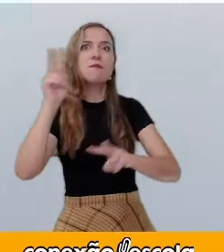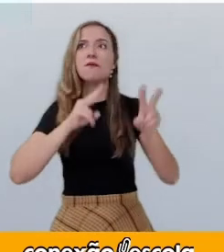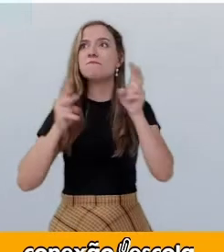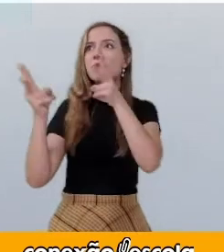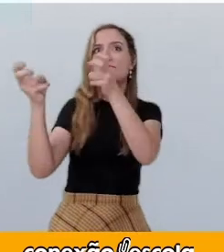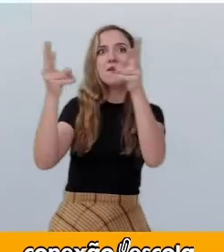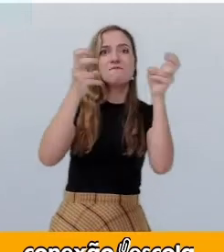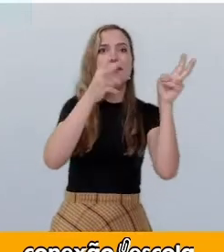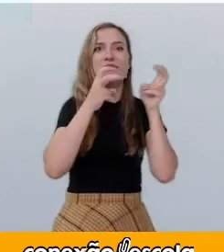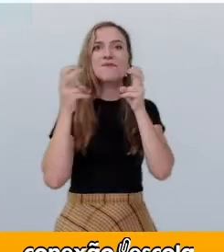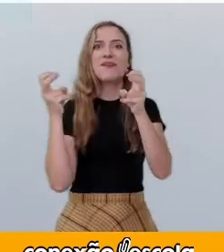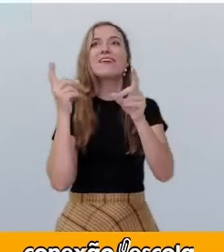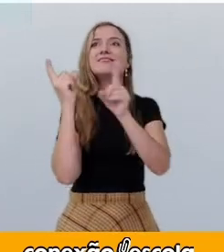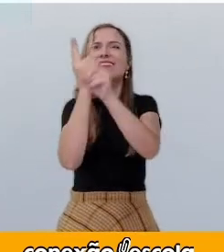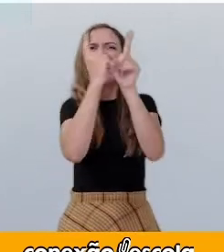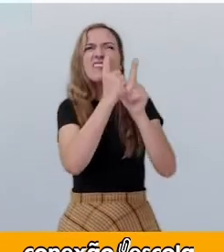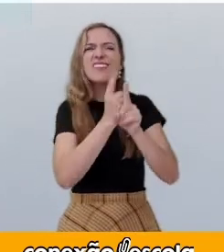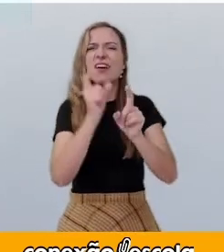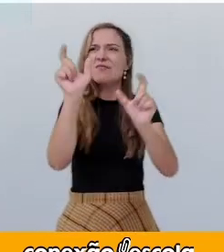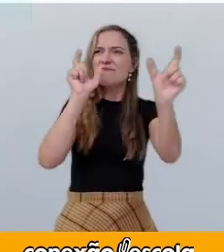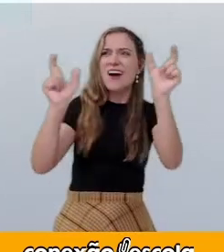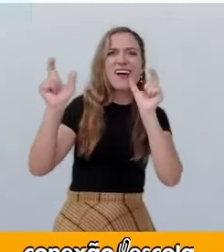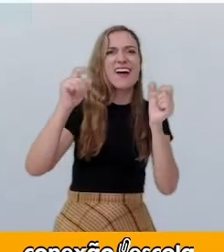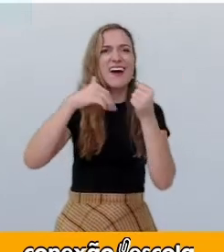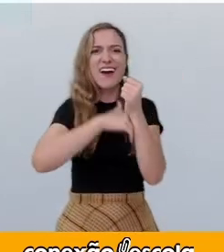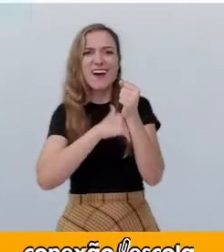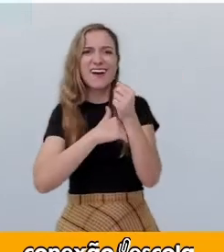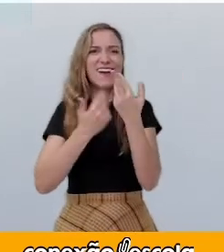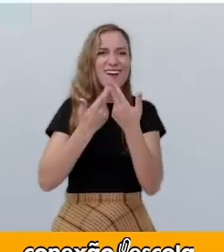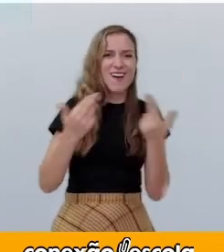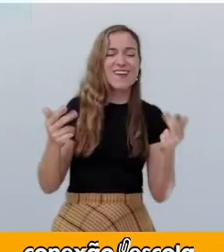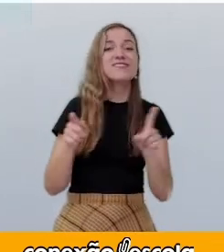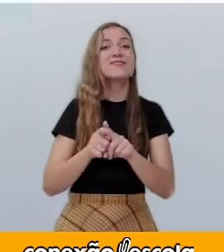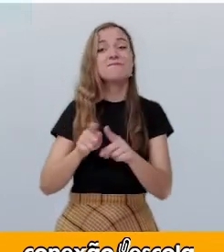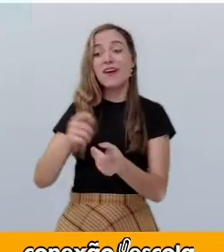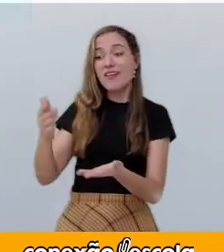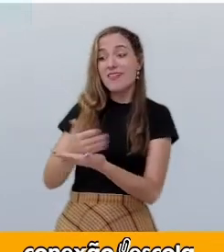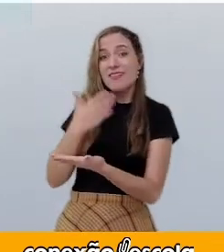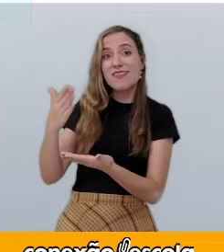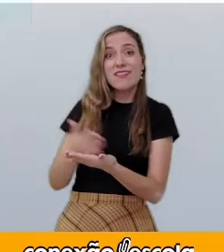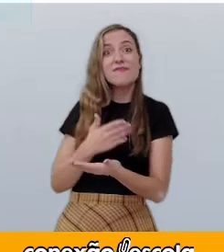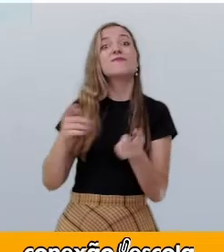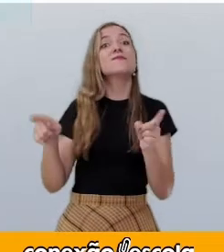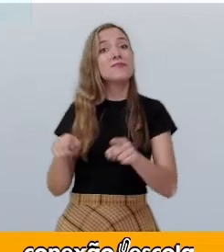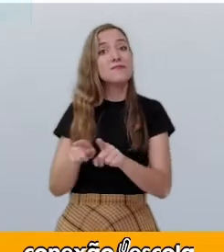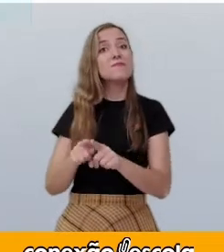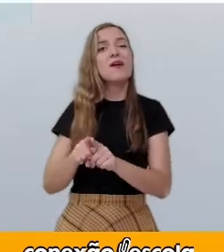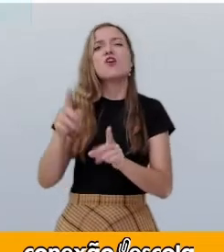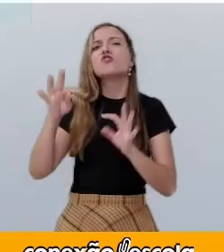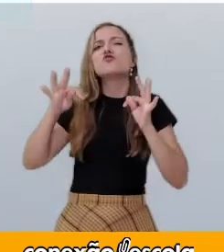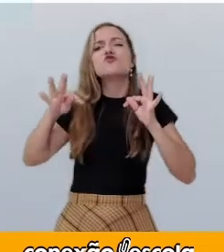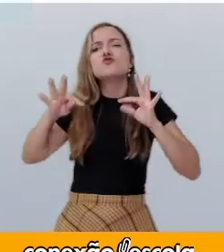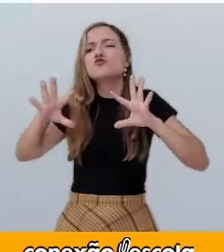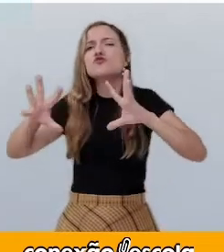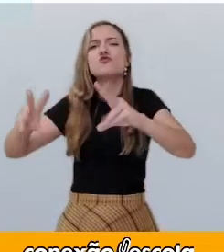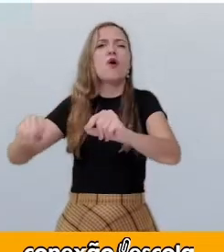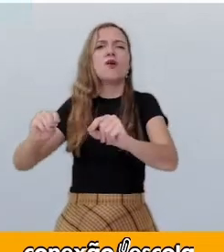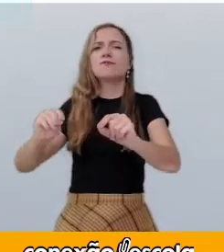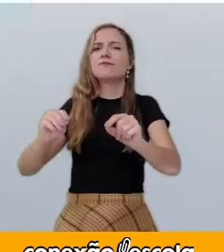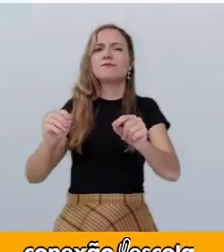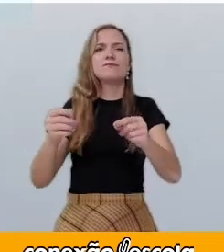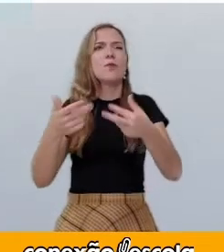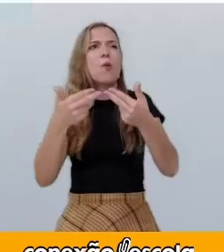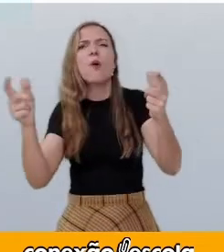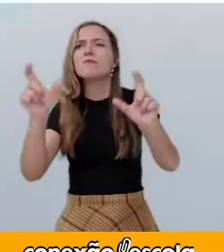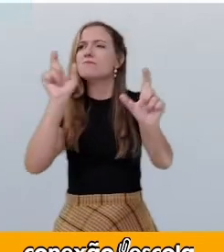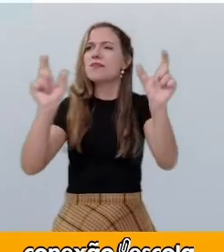só descobrir o Segredos dos seus livros mas todas escritas a